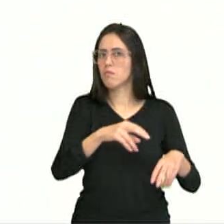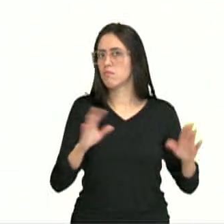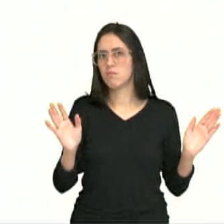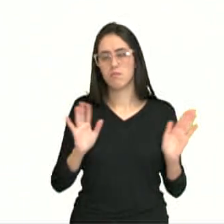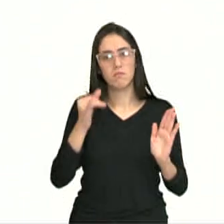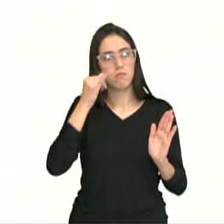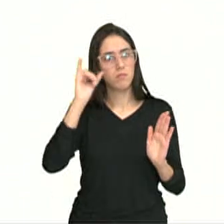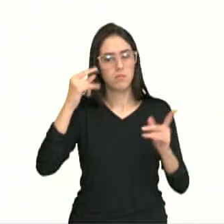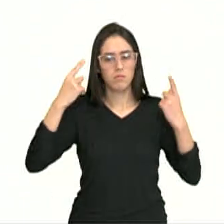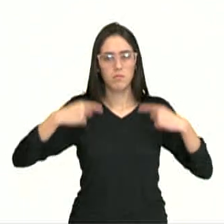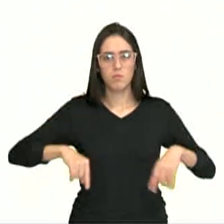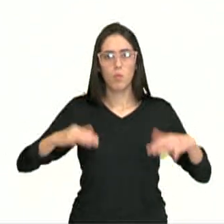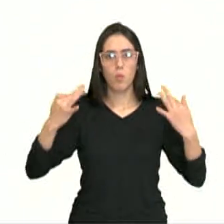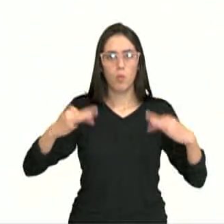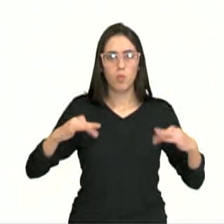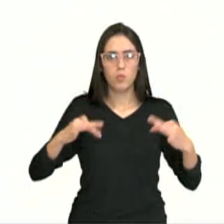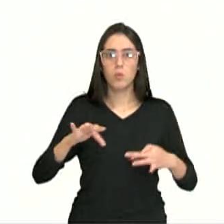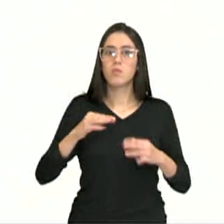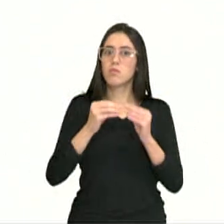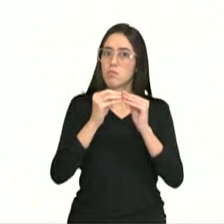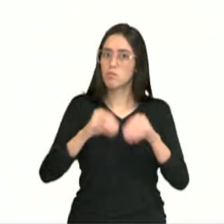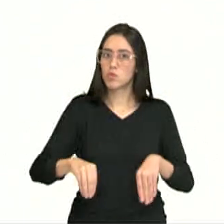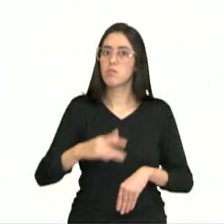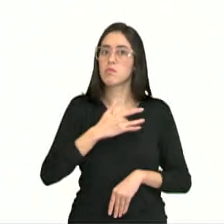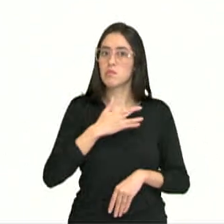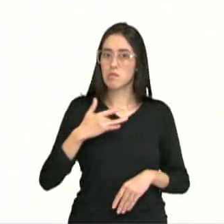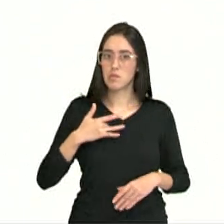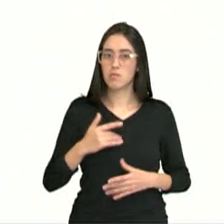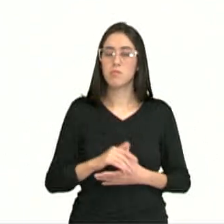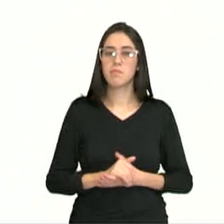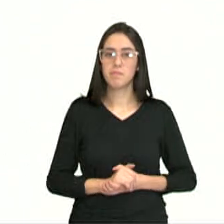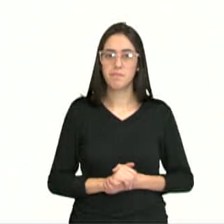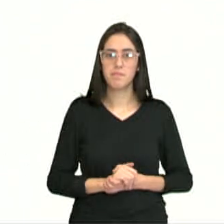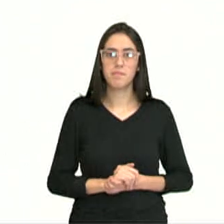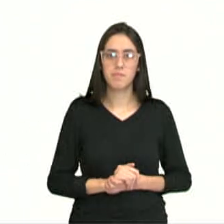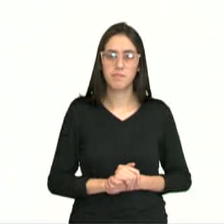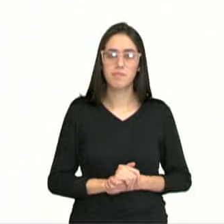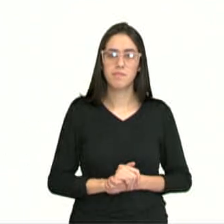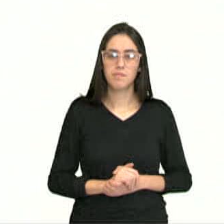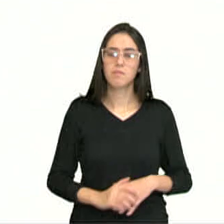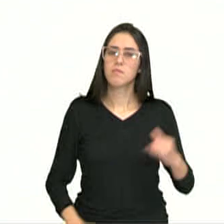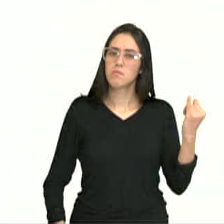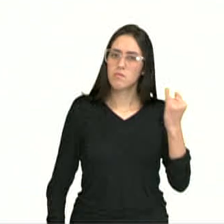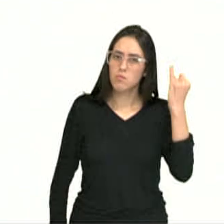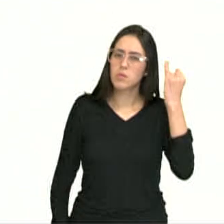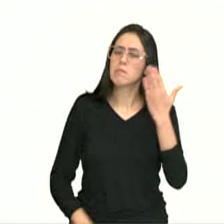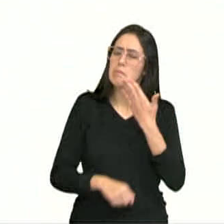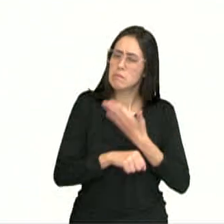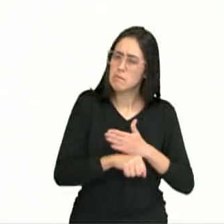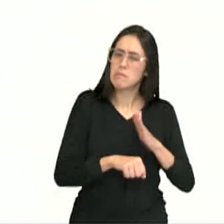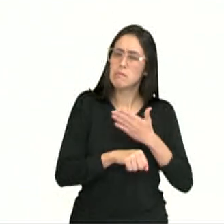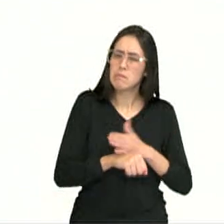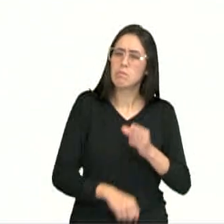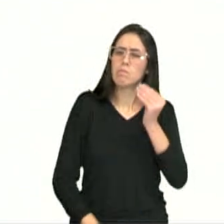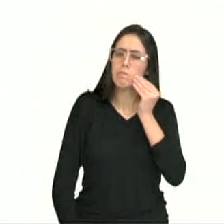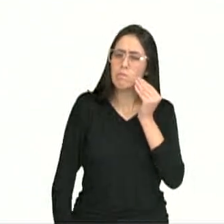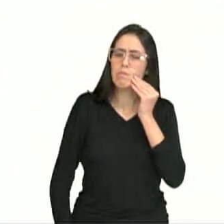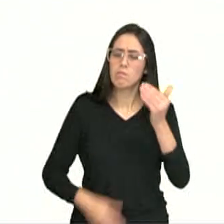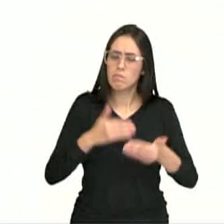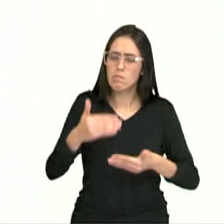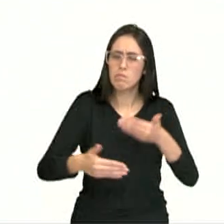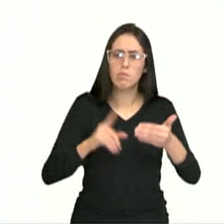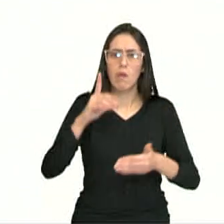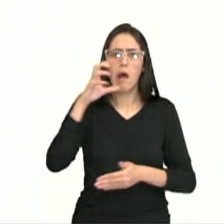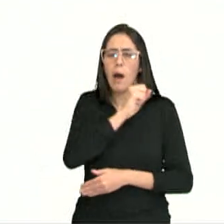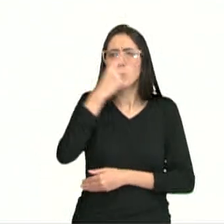gerar lesões e prejuízos sérios à saúde de vocês. É necessário muito treinamento e técnica, então não é de um dia para o outro